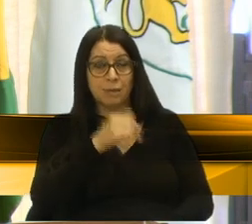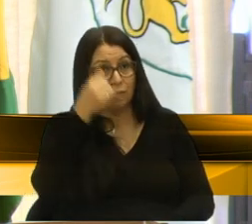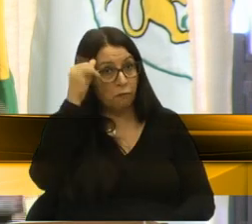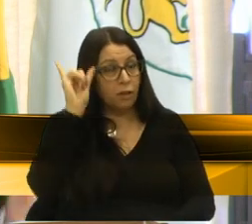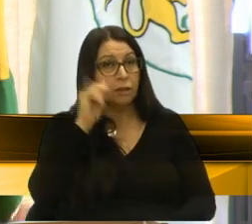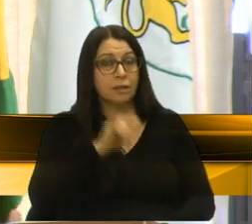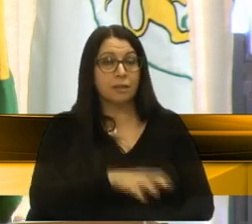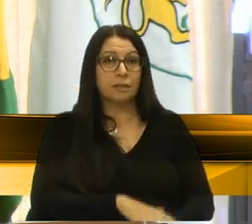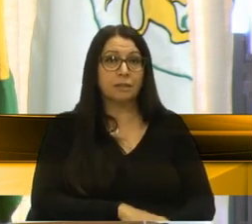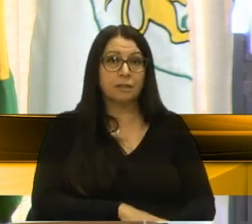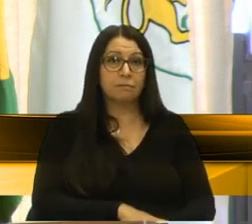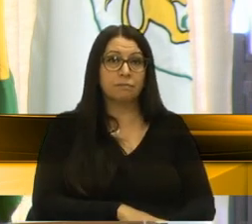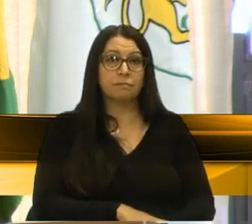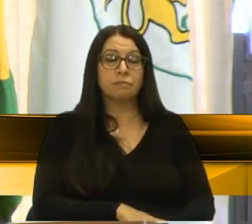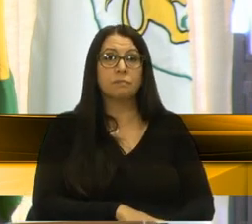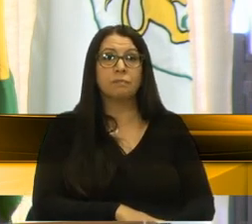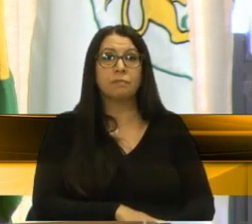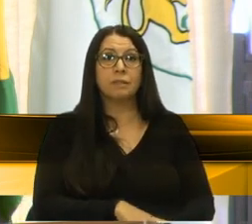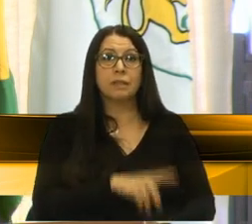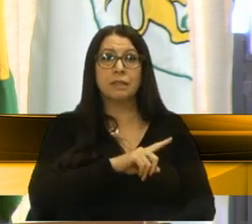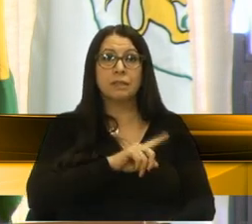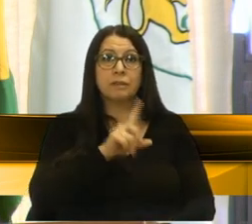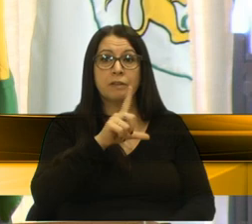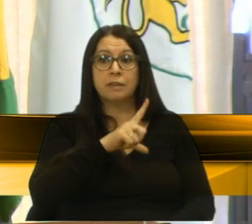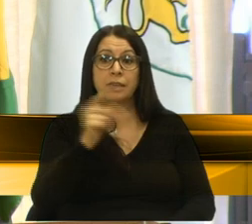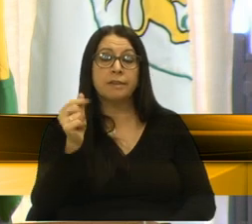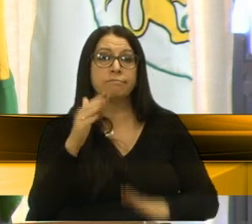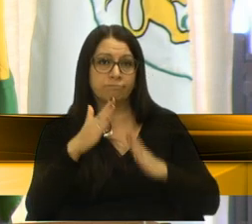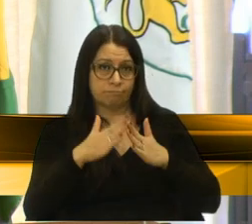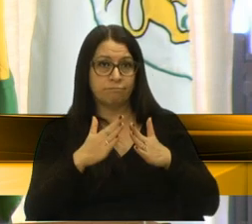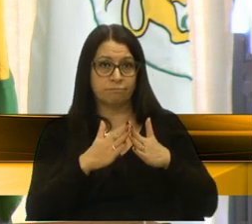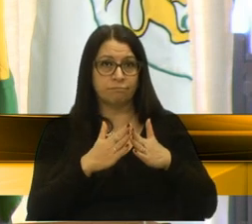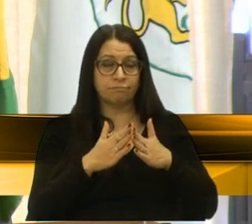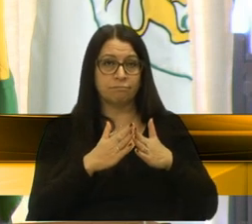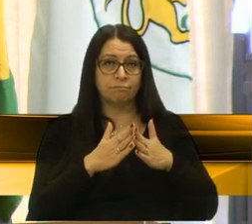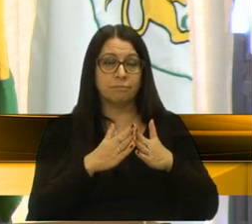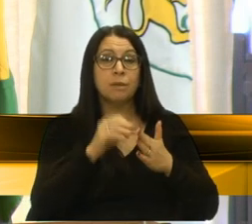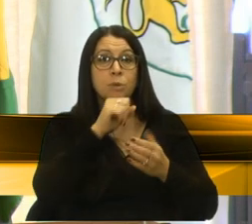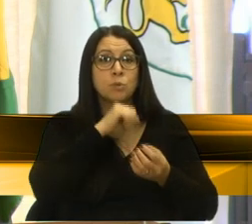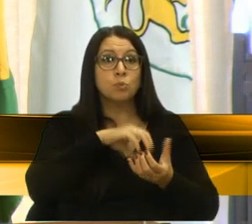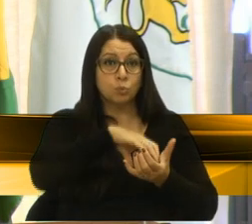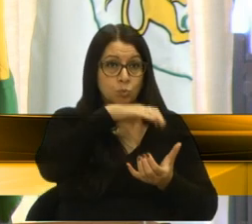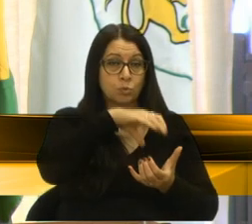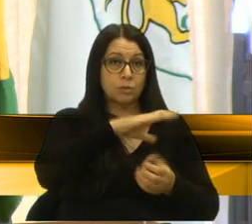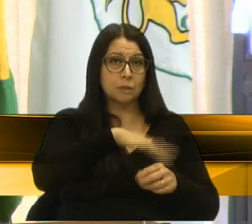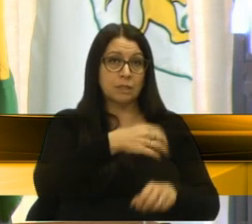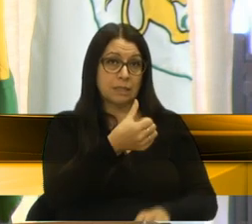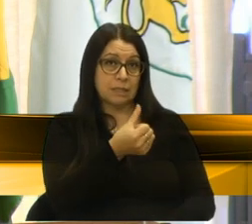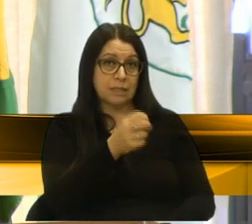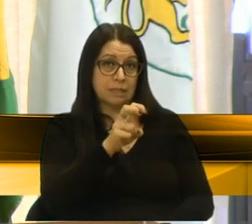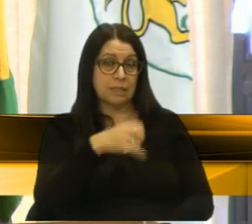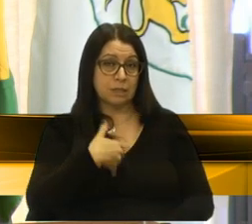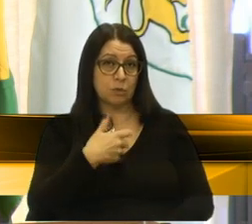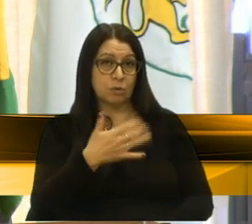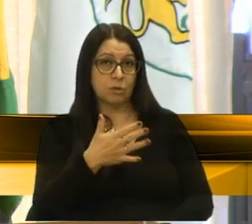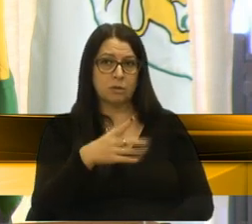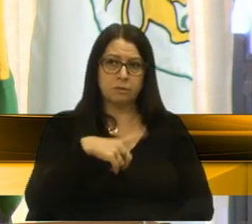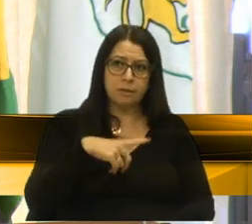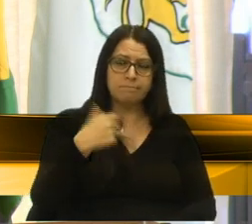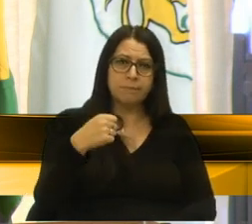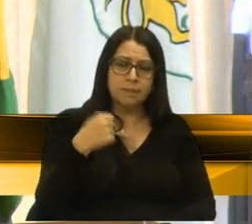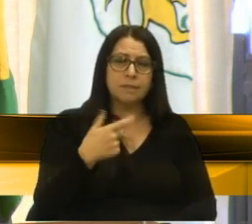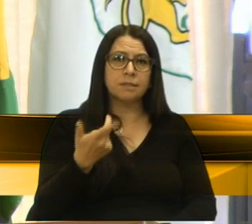ele sair de casa, mas o idoso acima de 65, que às vezes tem alguma